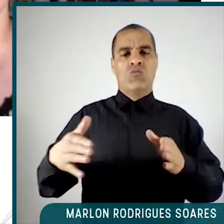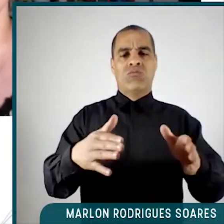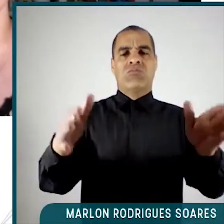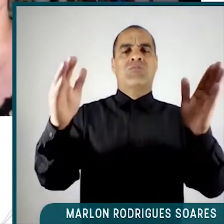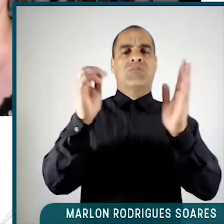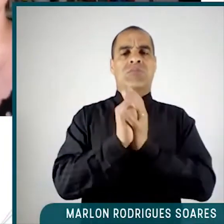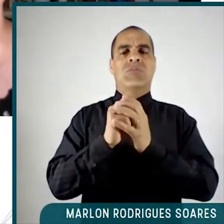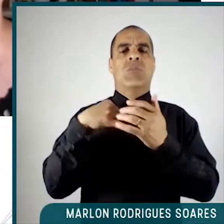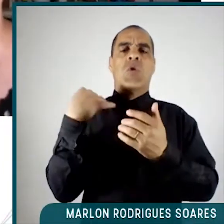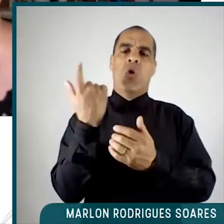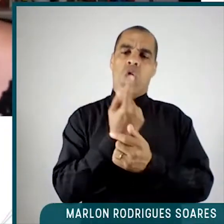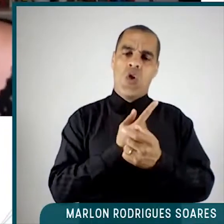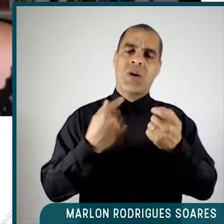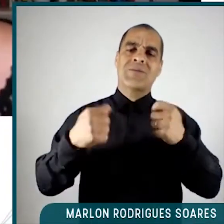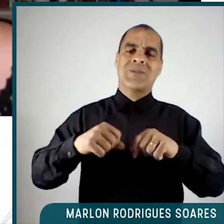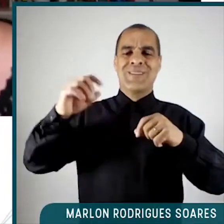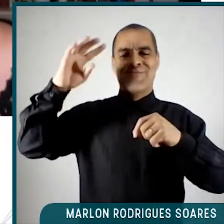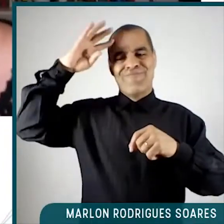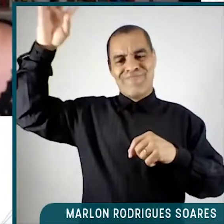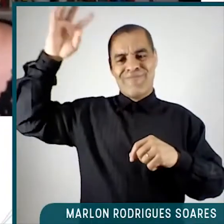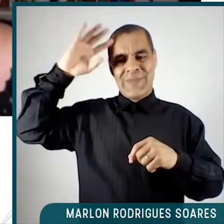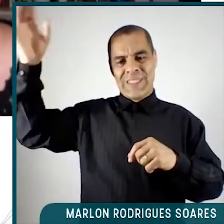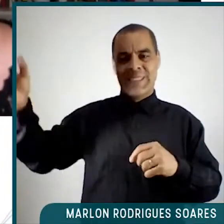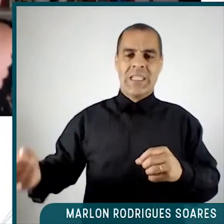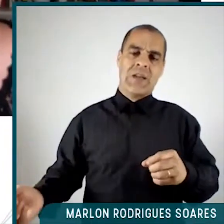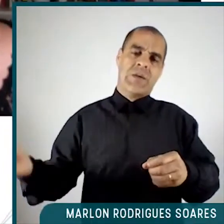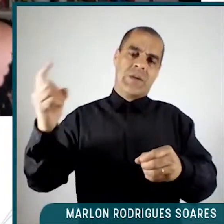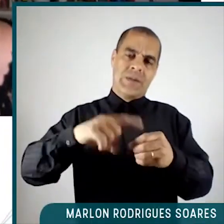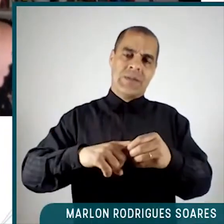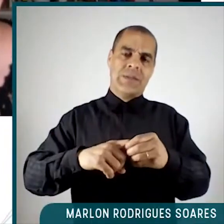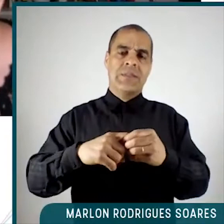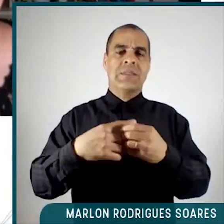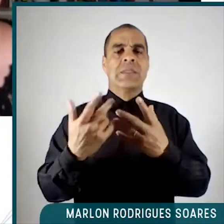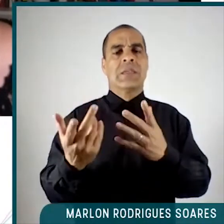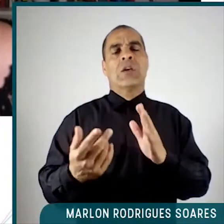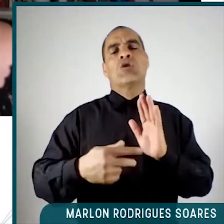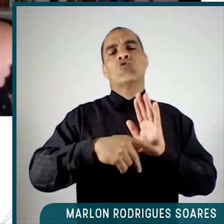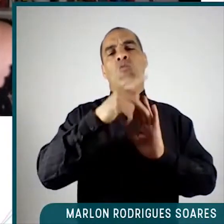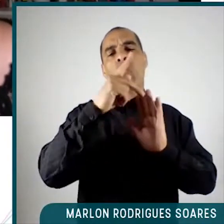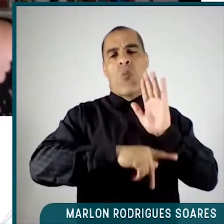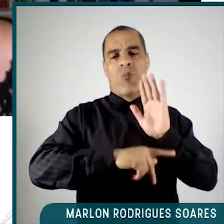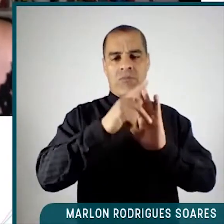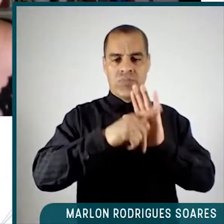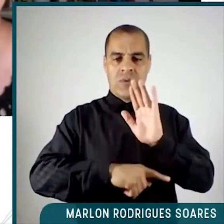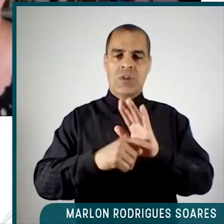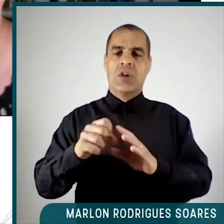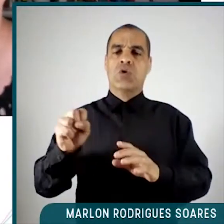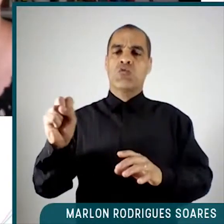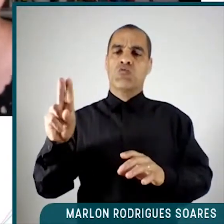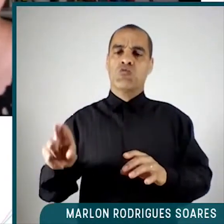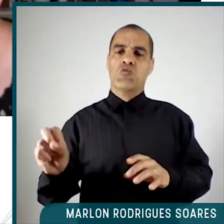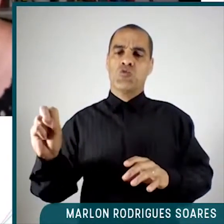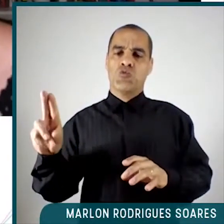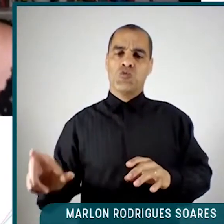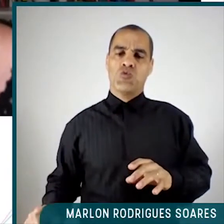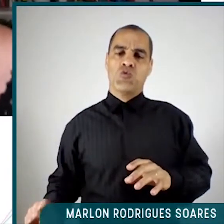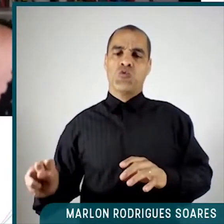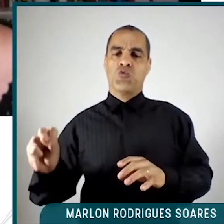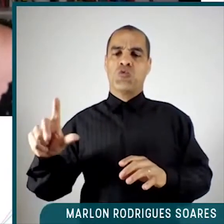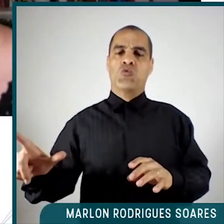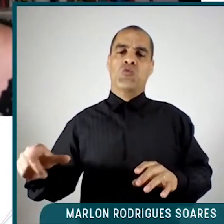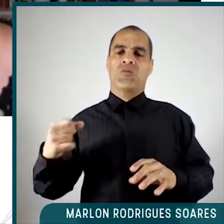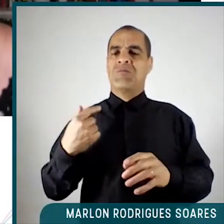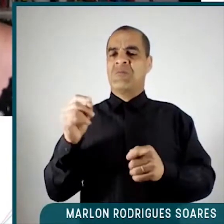Nós podemos imaginar um restabelecimento do portfólio de cooperação sul-sul, mas eu acho que a gente não tem que voltar ao que